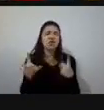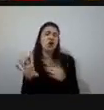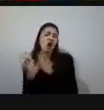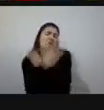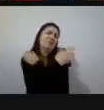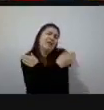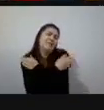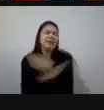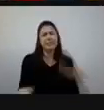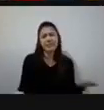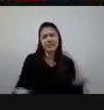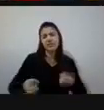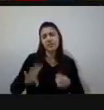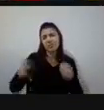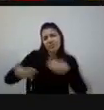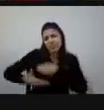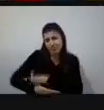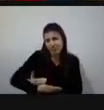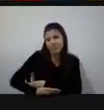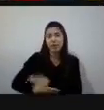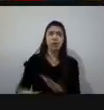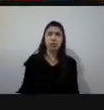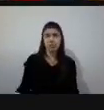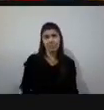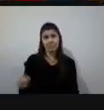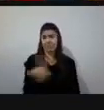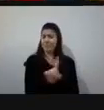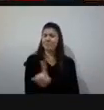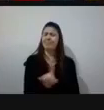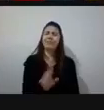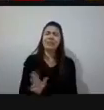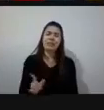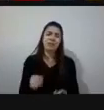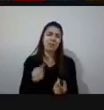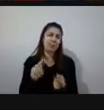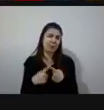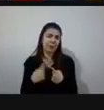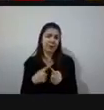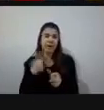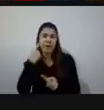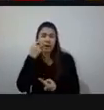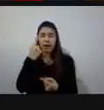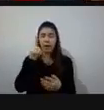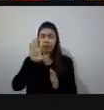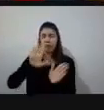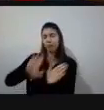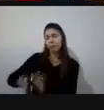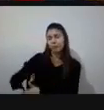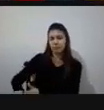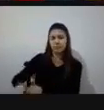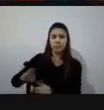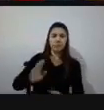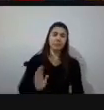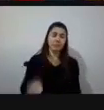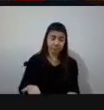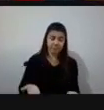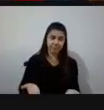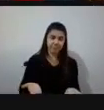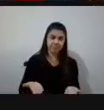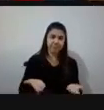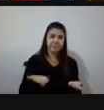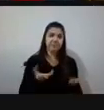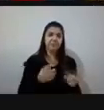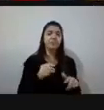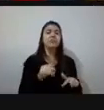no colo, mas, sabe, sempre tentando minimizar, né, e esse ato